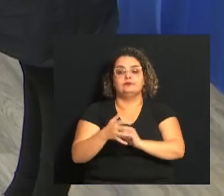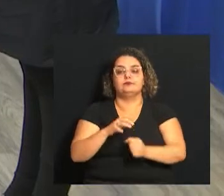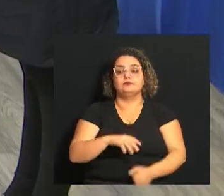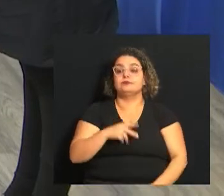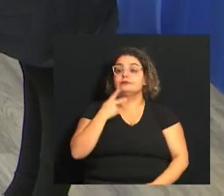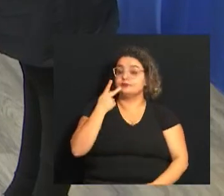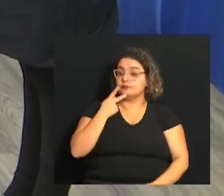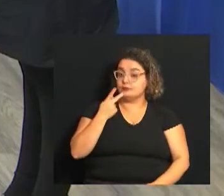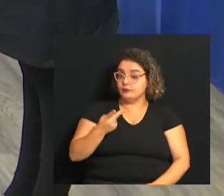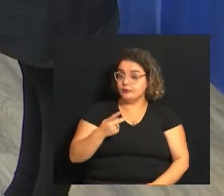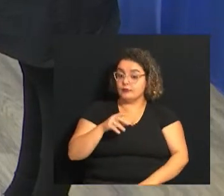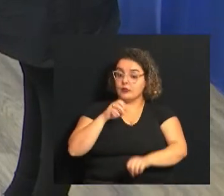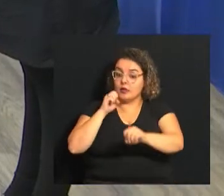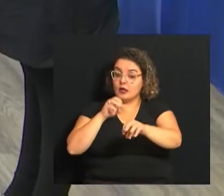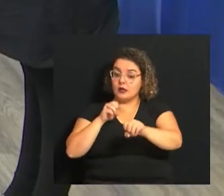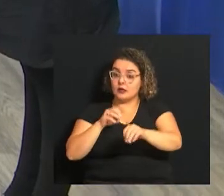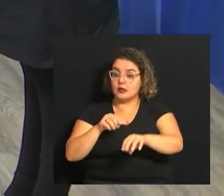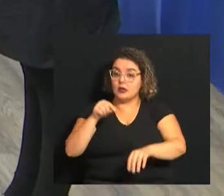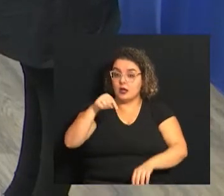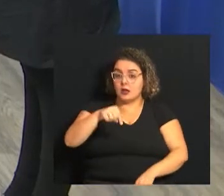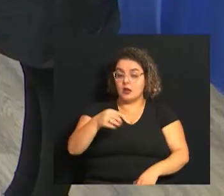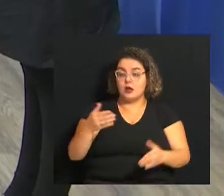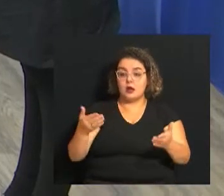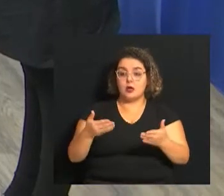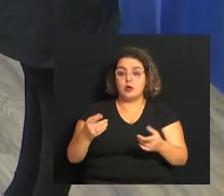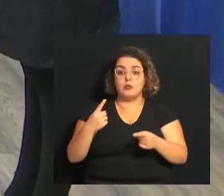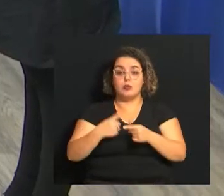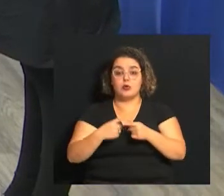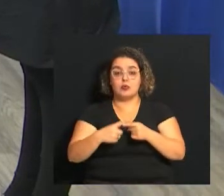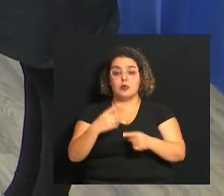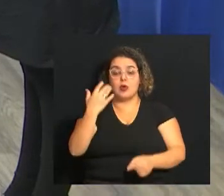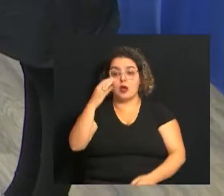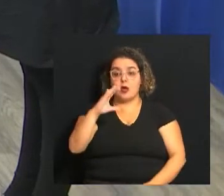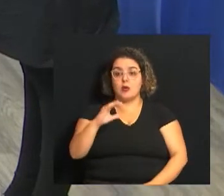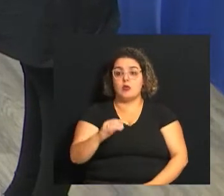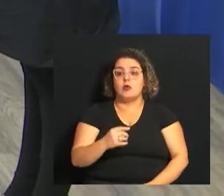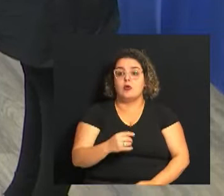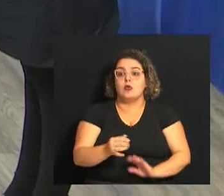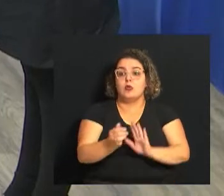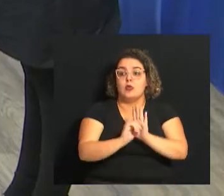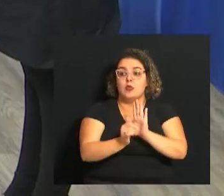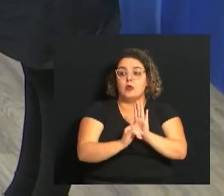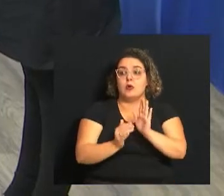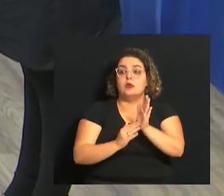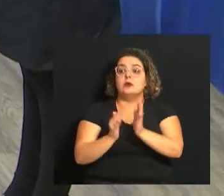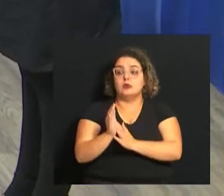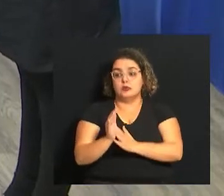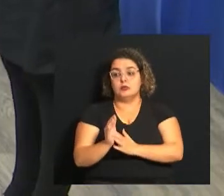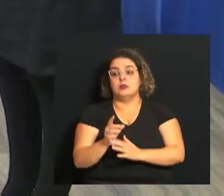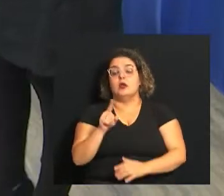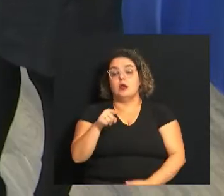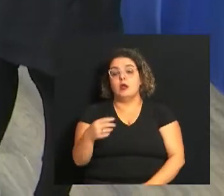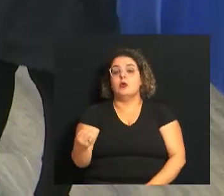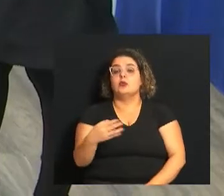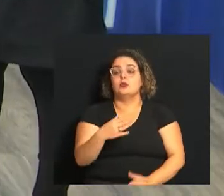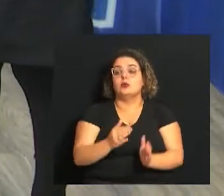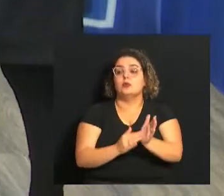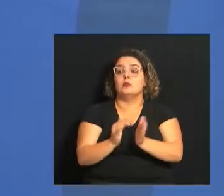sobre educação agora, porque foi publicado um edital para concurso. É um novo processo seletivo